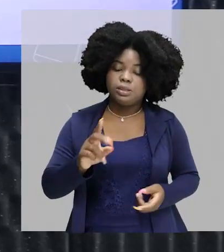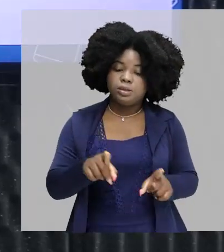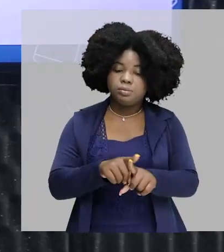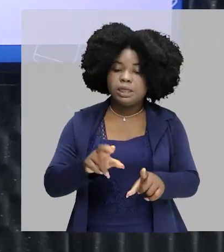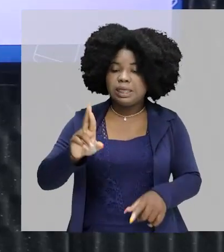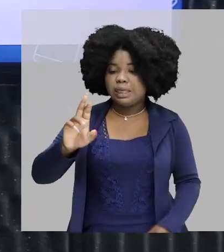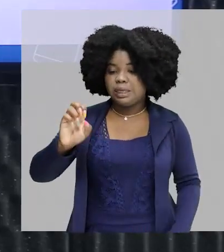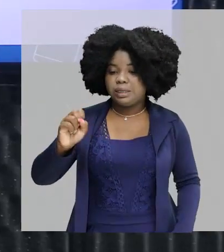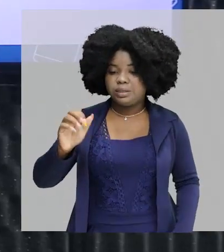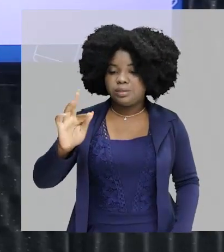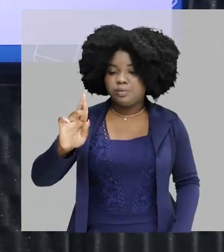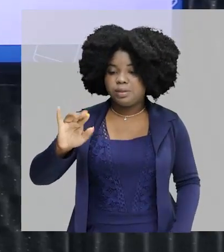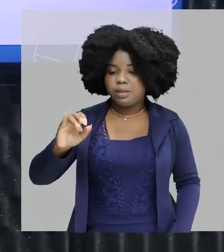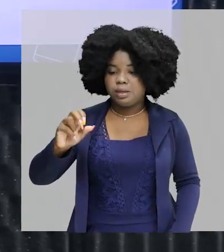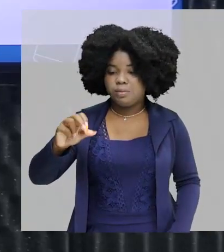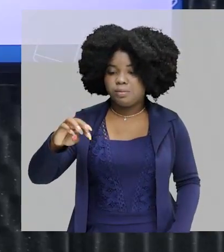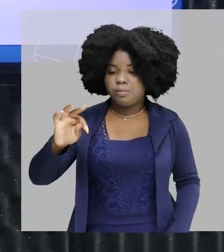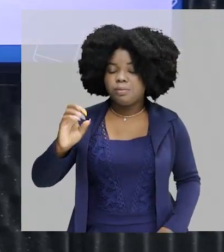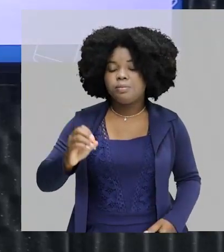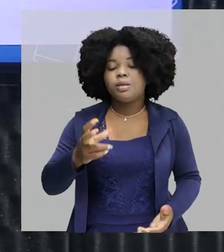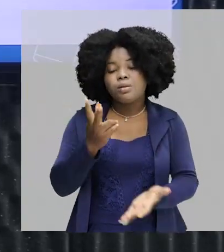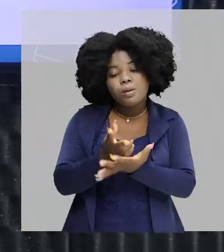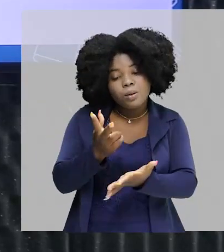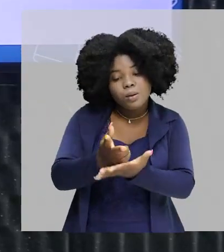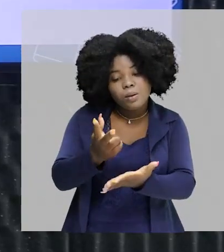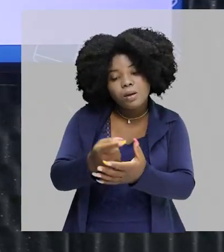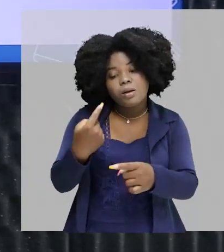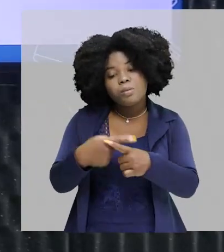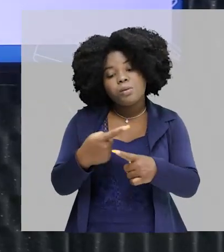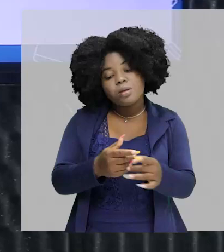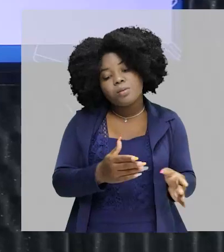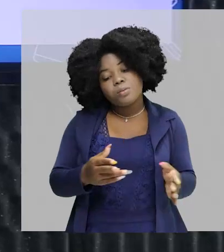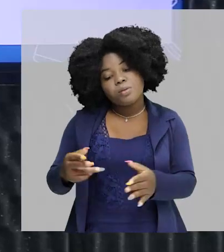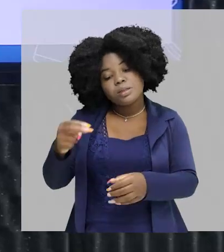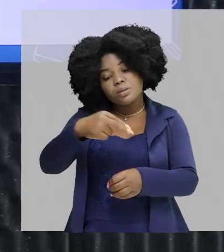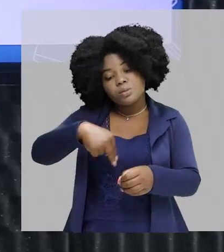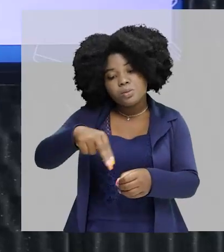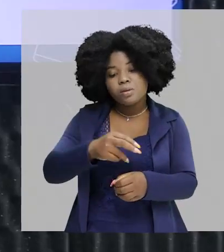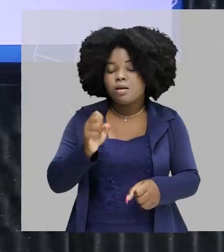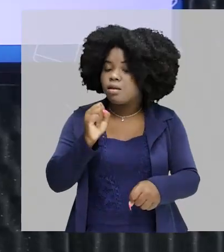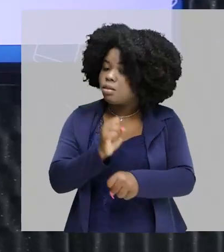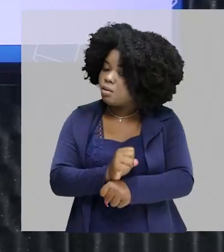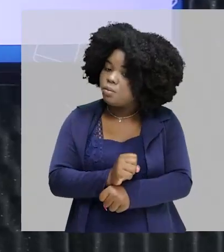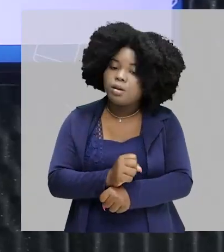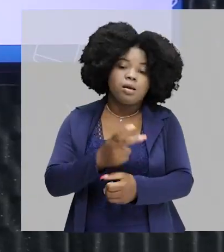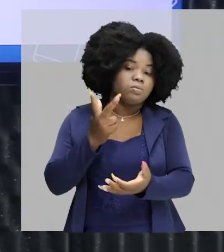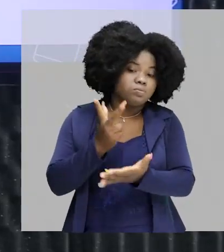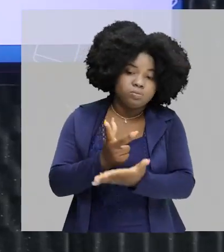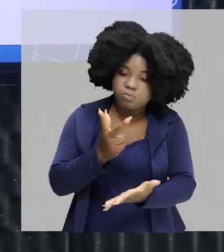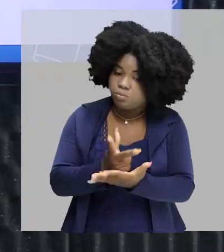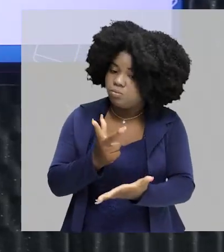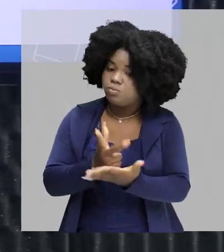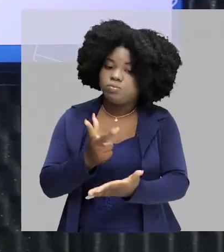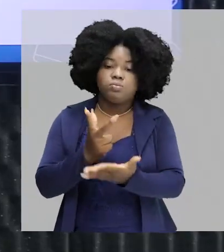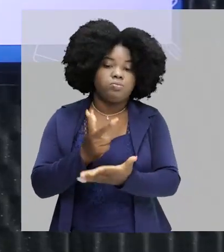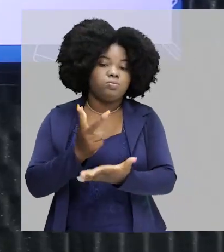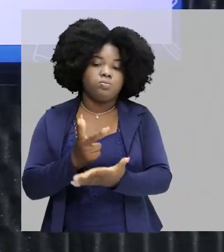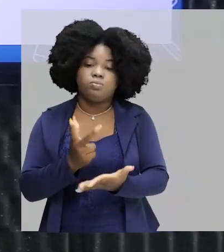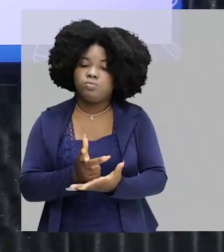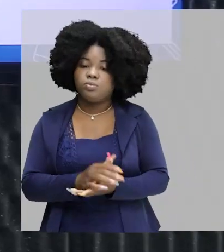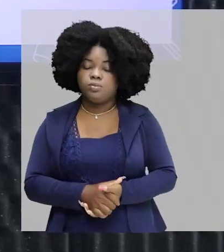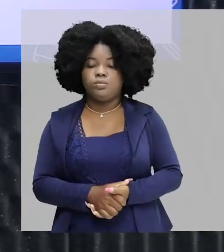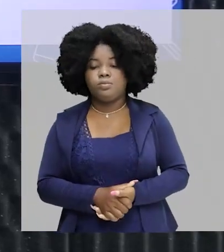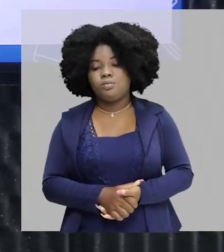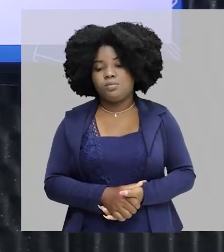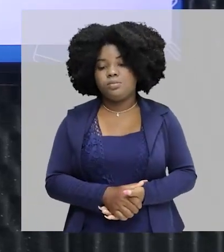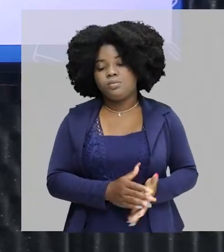resfriamento contínuo, porque o processo nuclear ele não para, ele é contínuo, é um processo uma reação em cadeia,